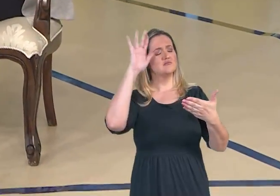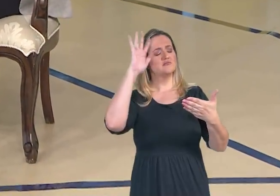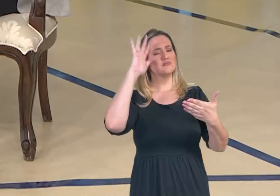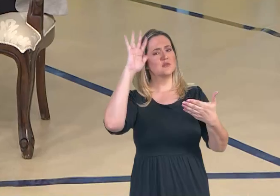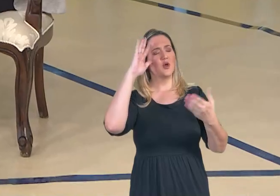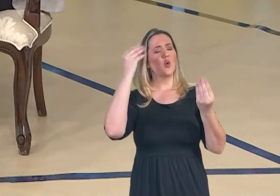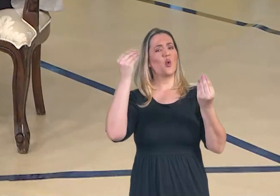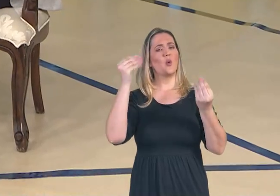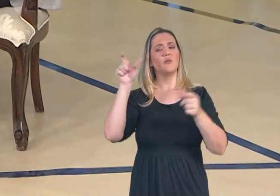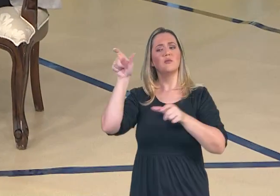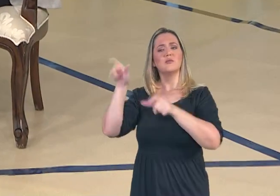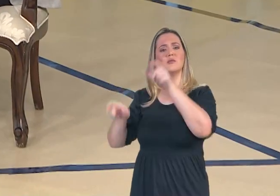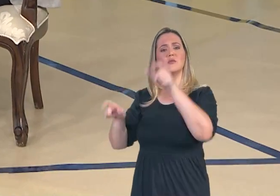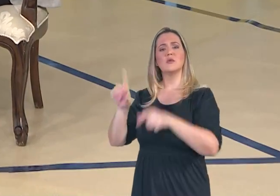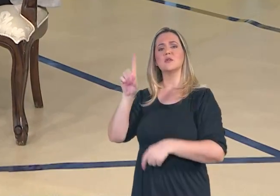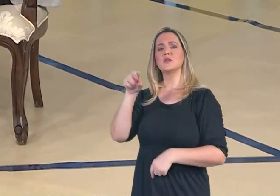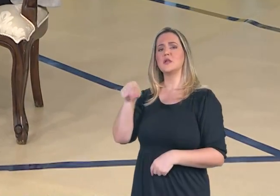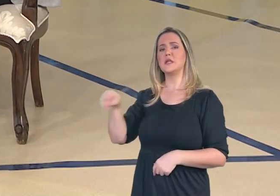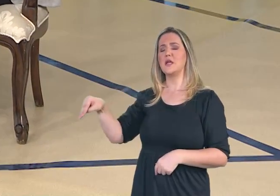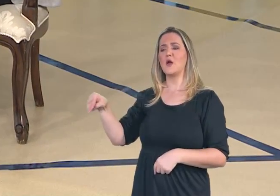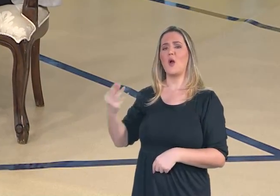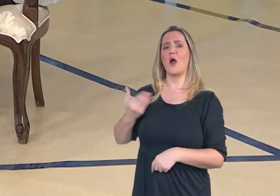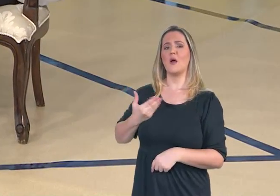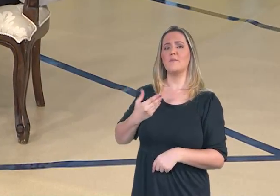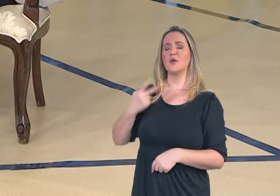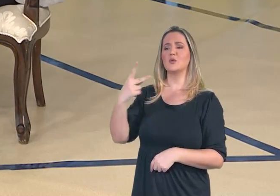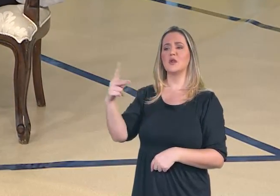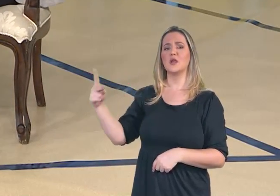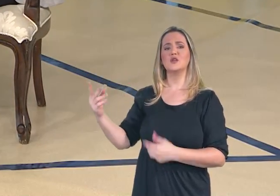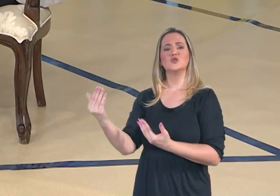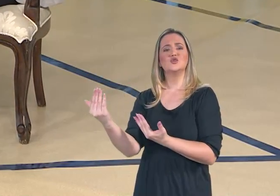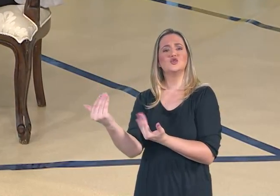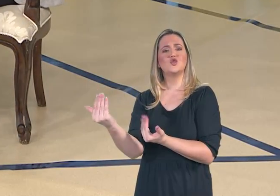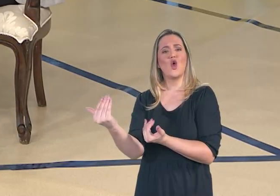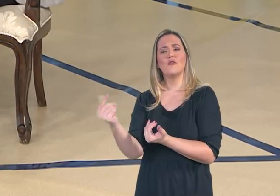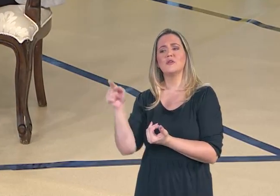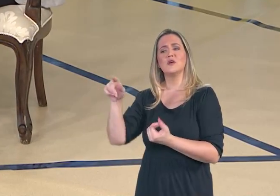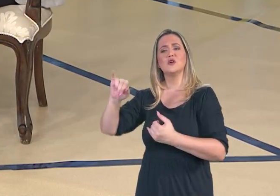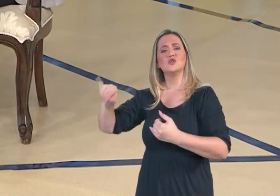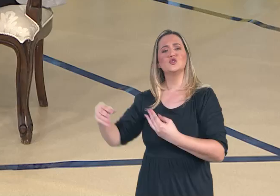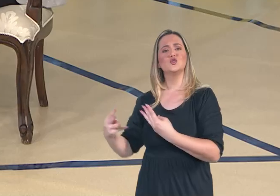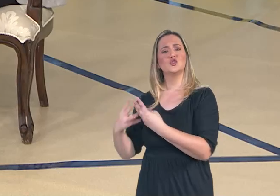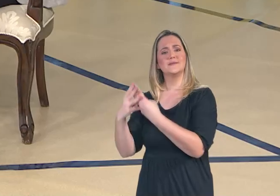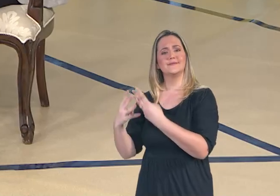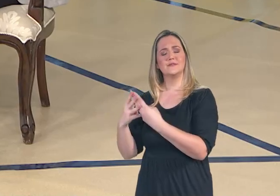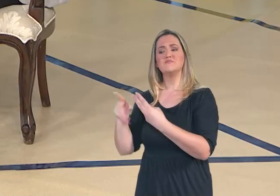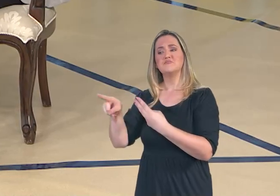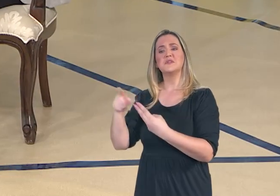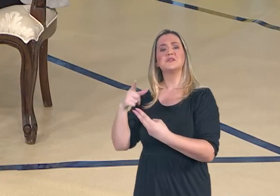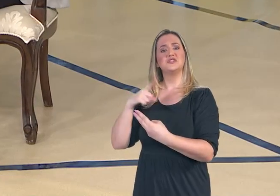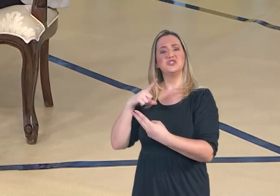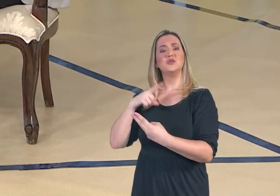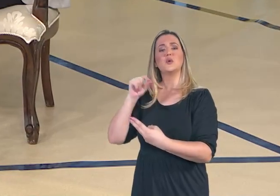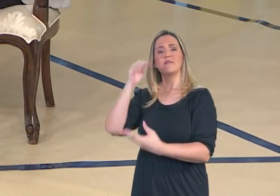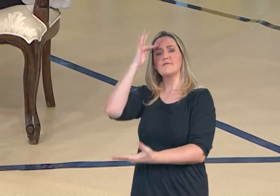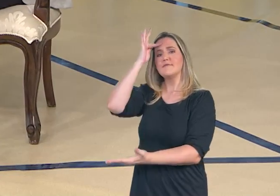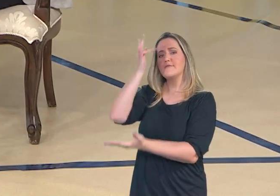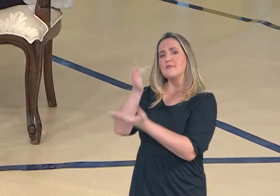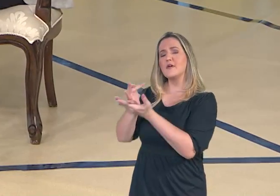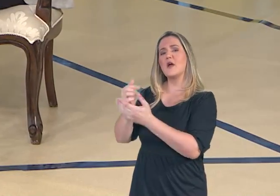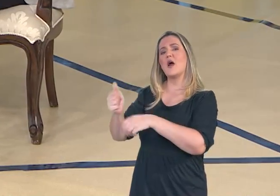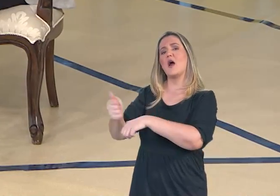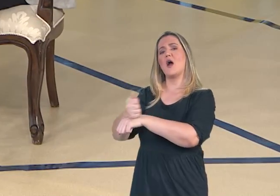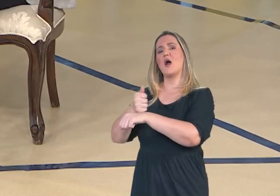seus companheiros sendo jovens hebreus que cultivavam a fé de Abraão, tendo de ser treinados num currículo tão complexo.